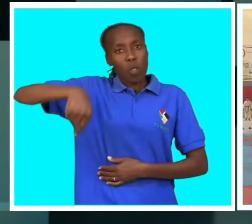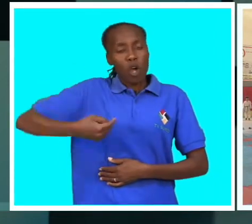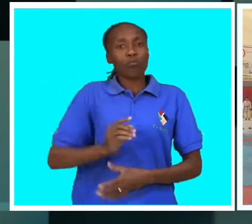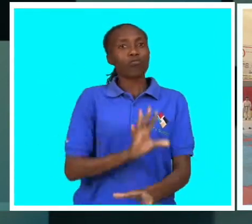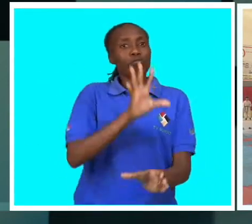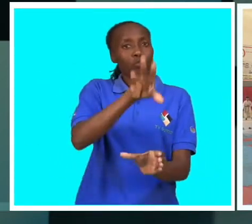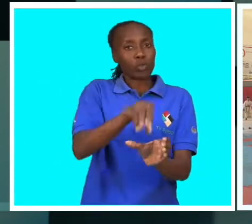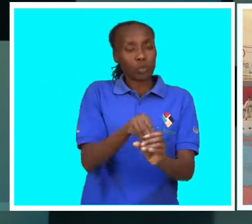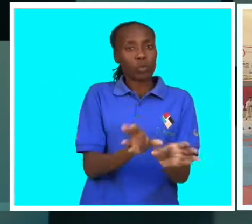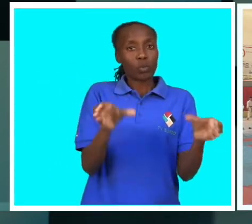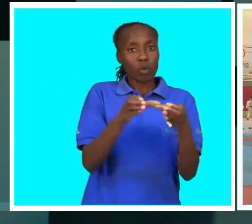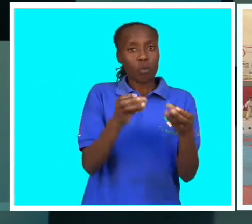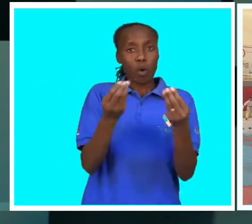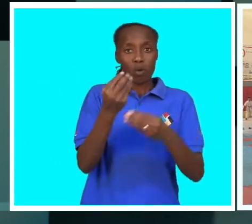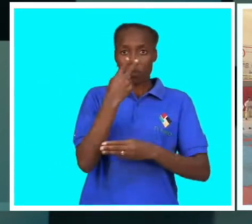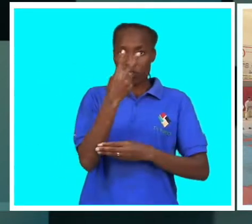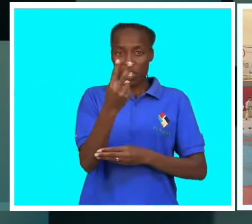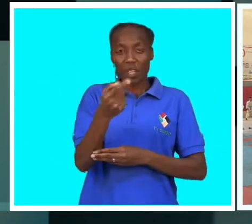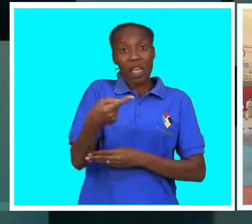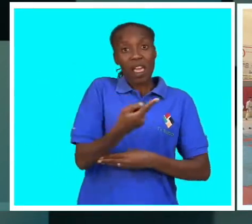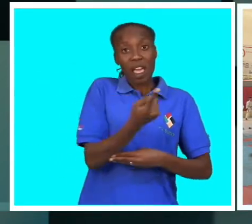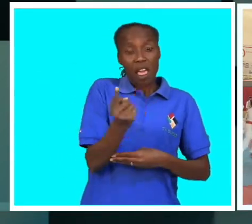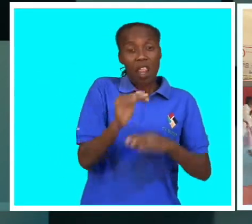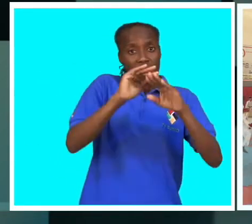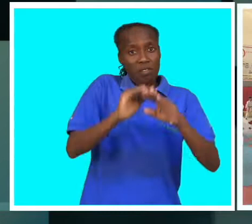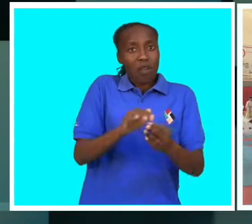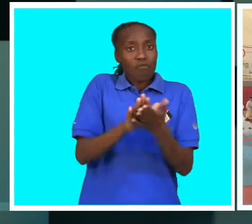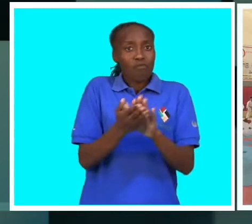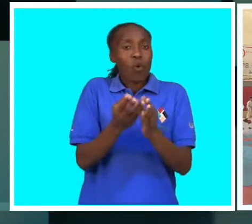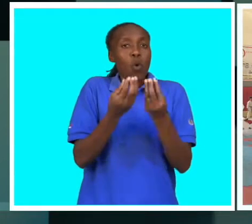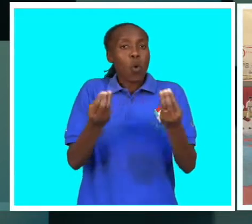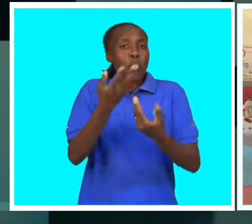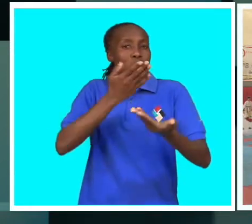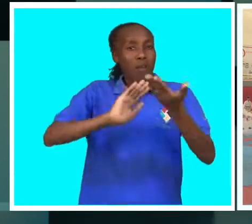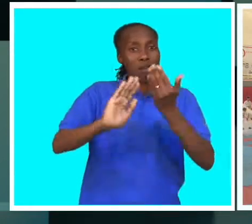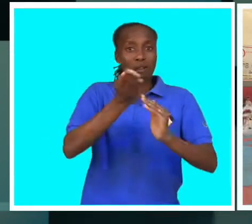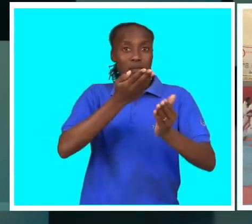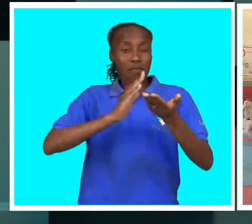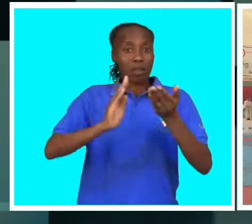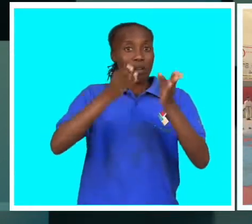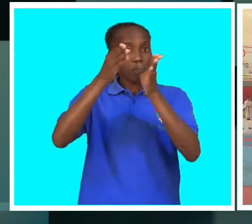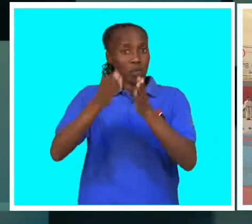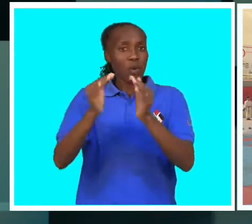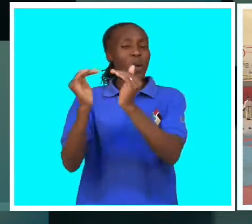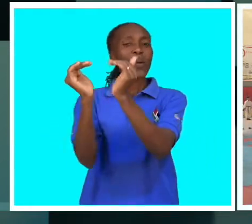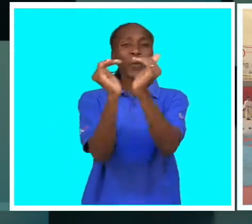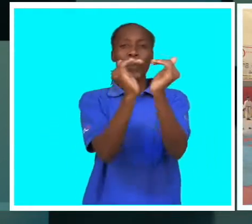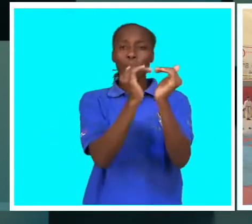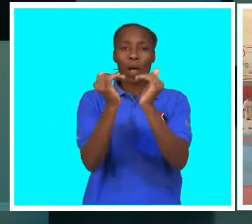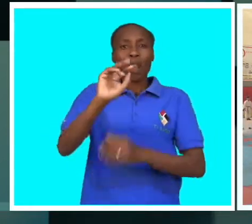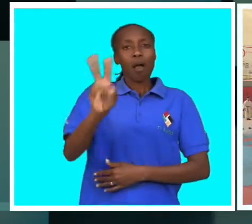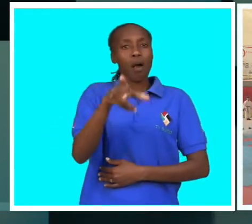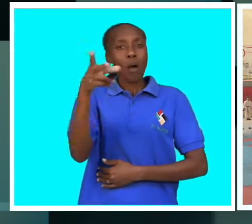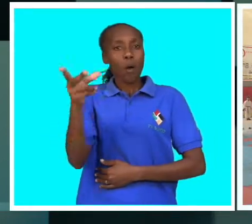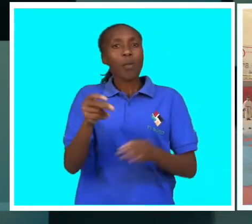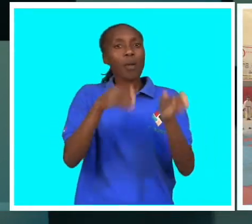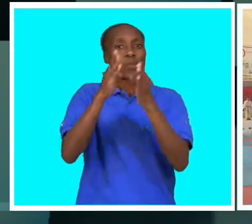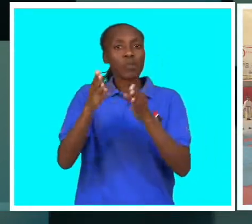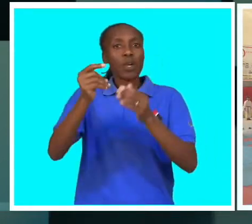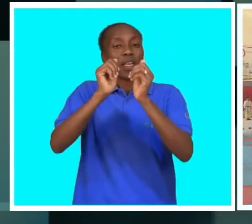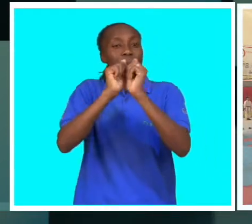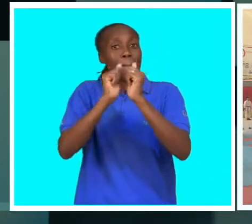no grupo, como está a ver ele aqui, é tratado como um Karateka que é igual aos outros.